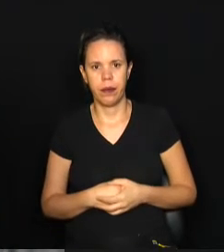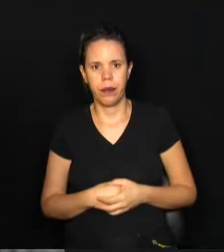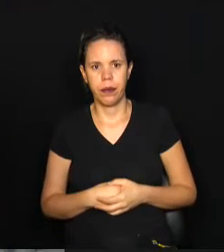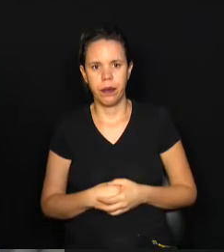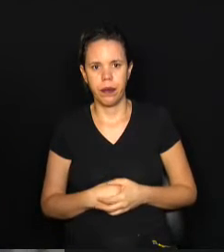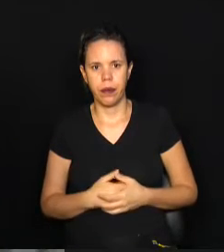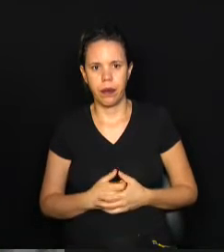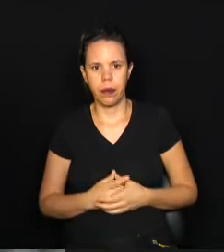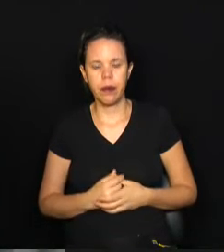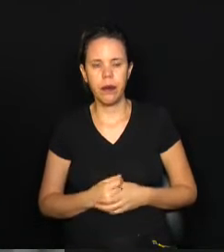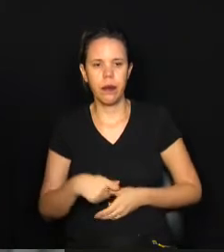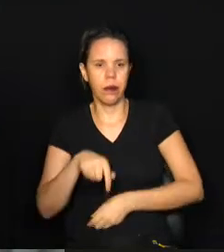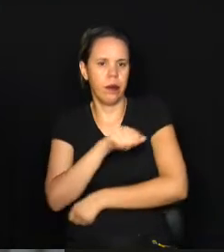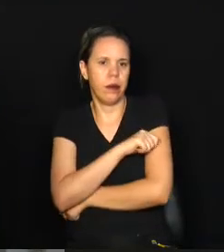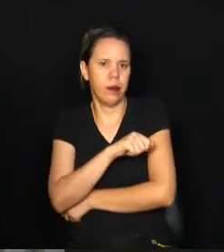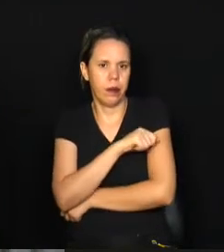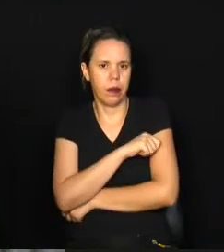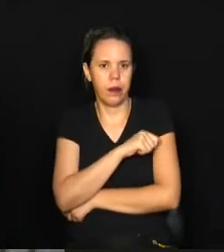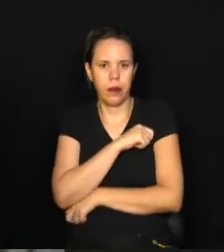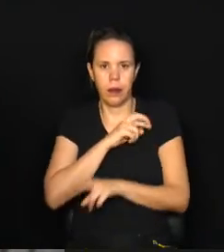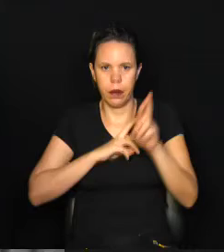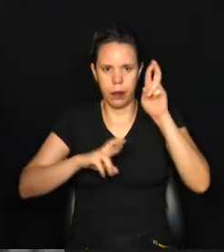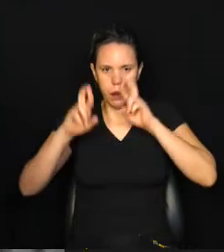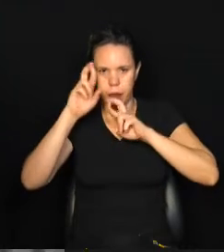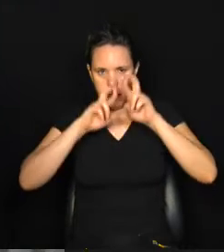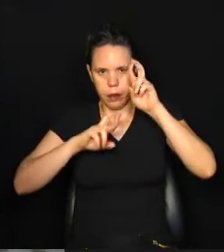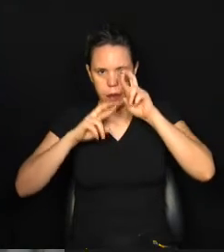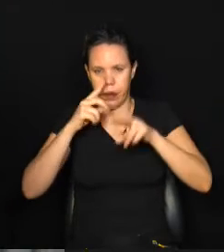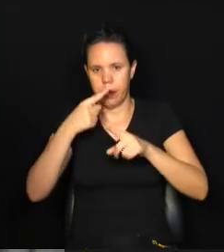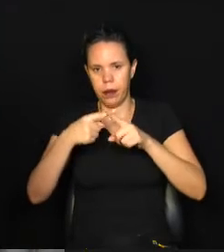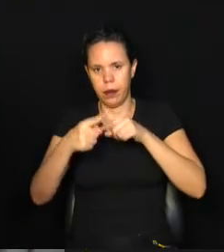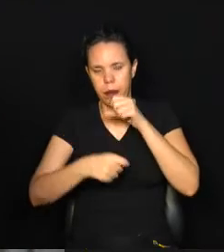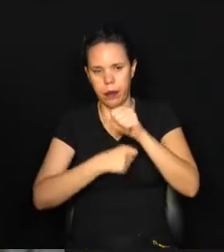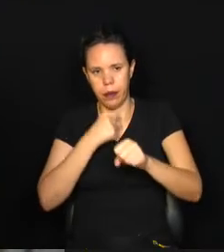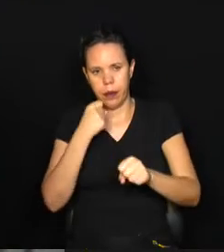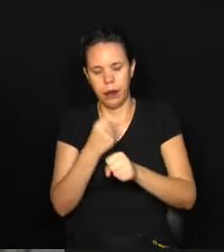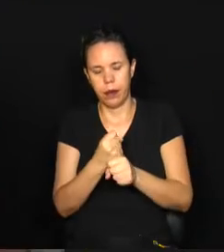E os alunos, com checagem anual,